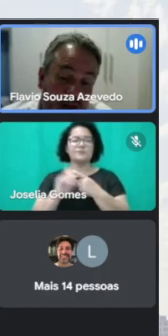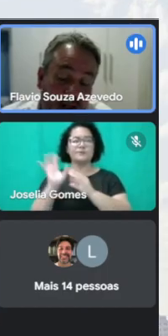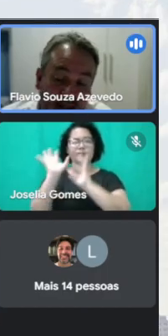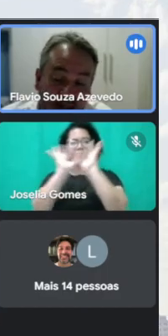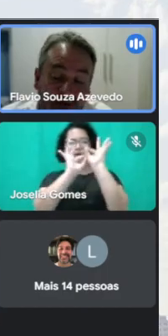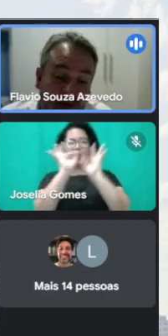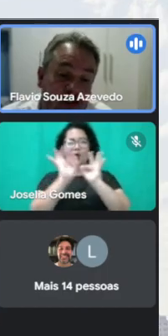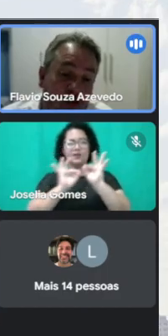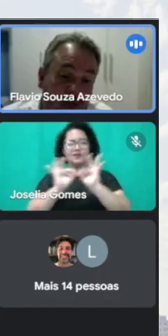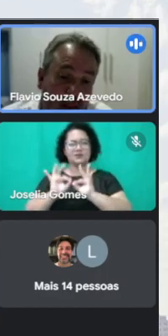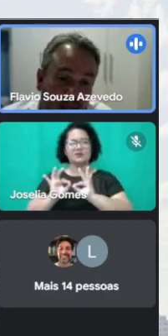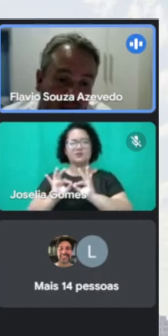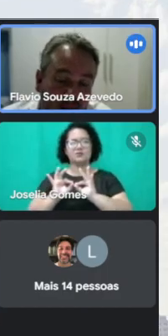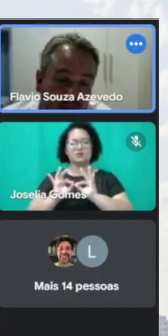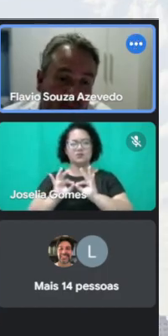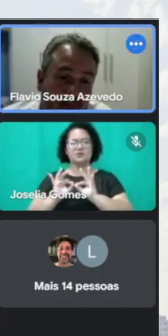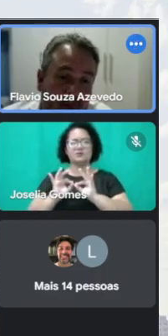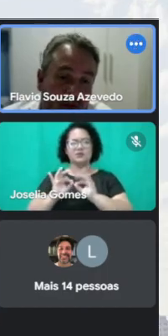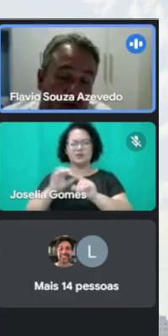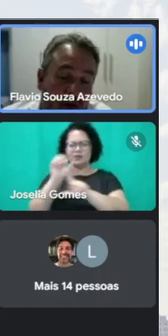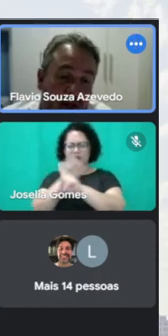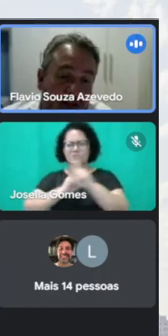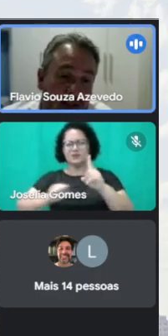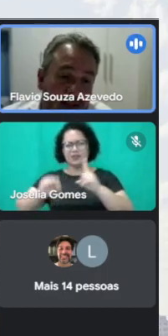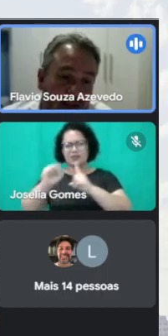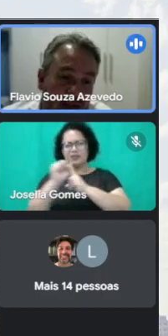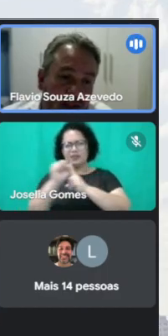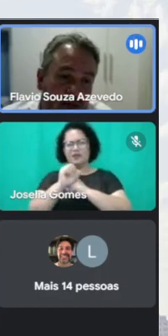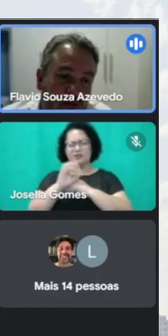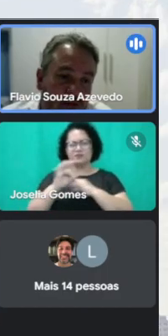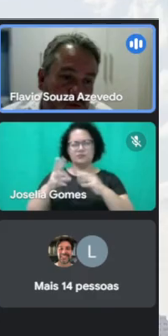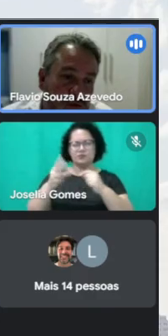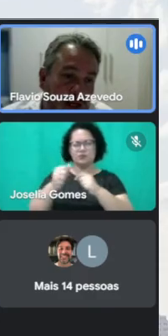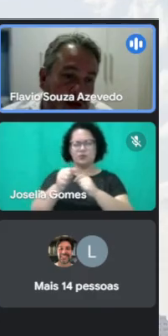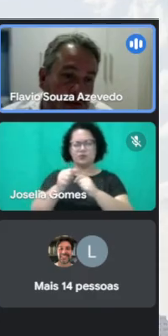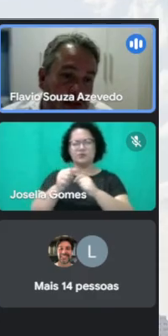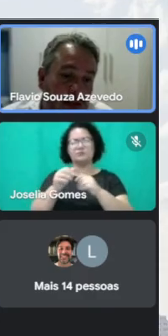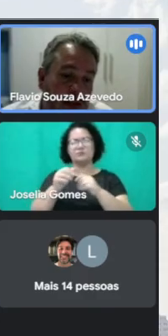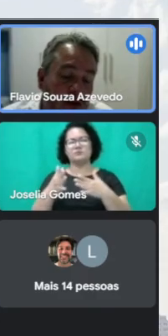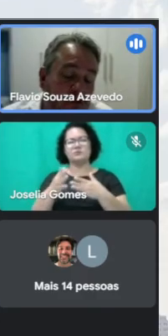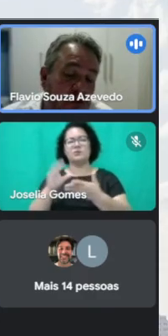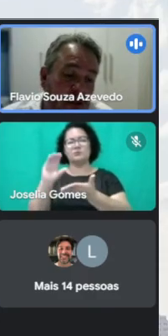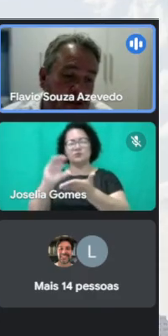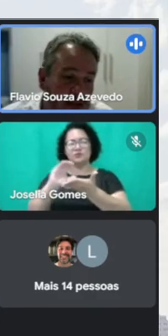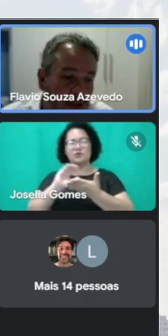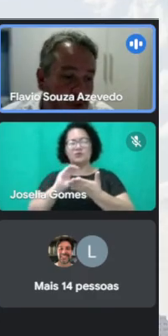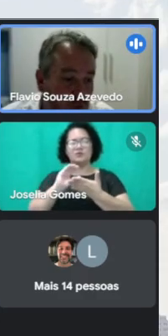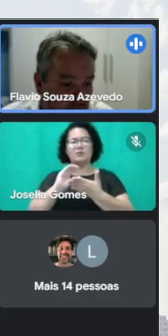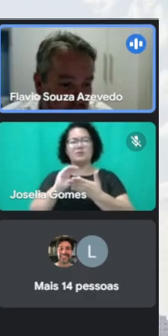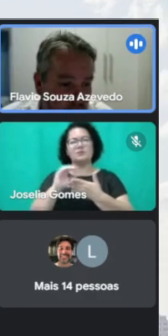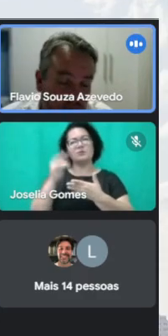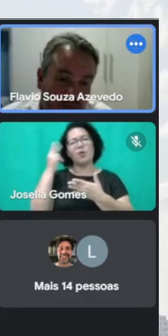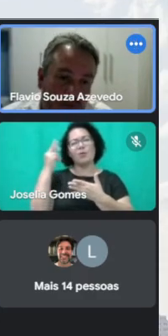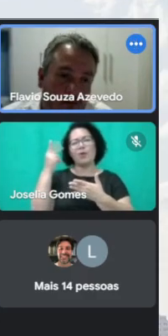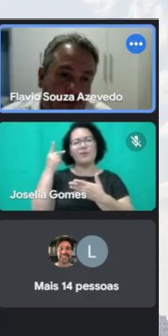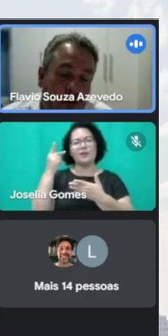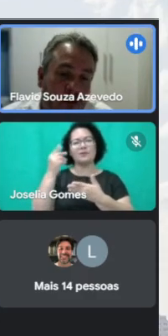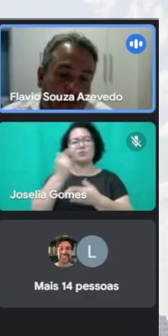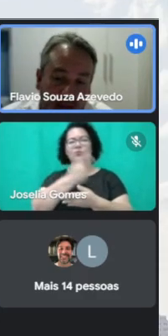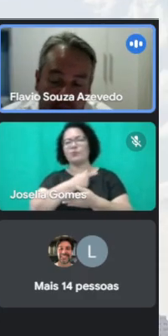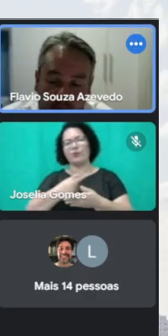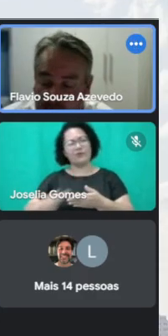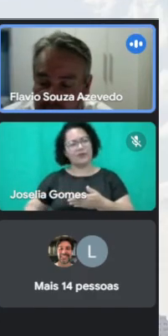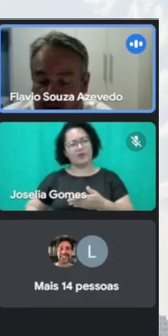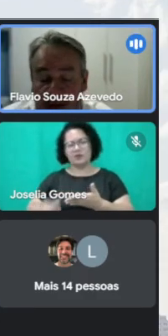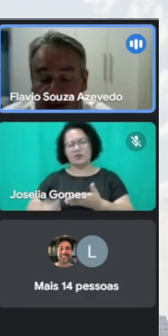organizações civis da sociedade. Então, esse fundo, geralmente, ele não financia governo, né?